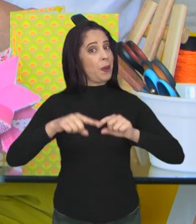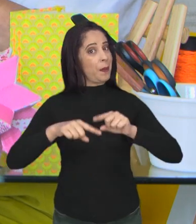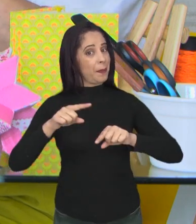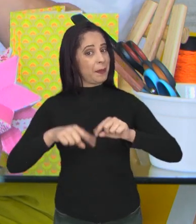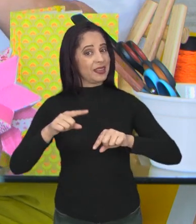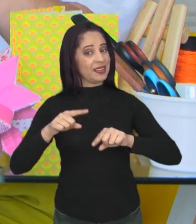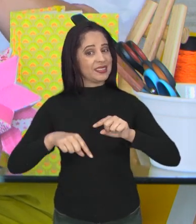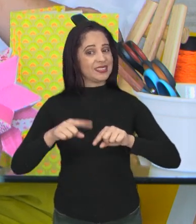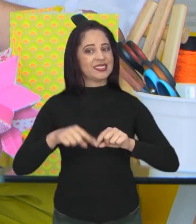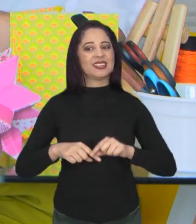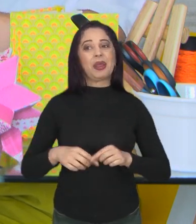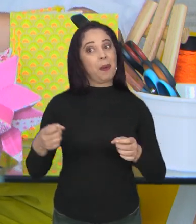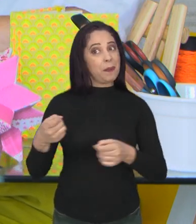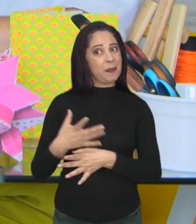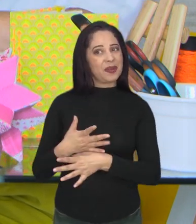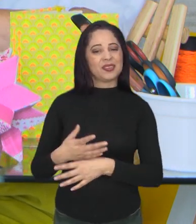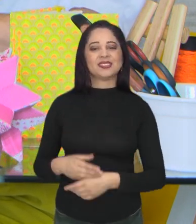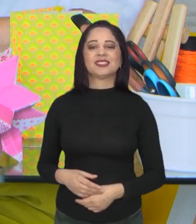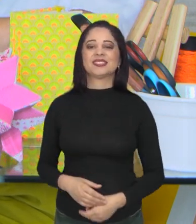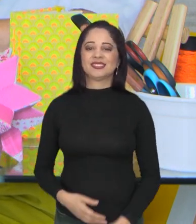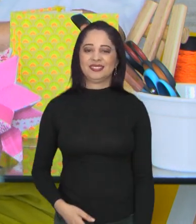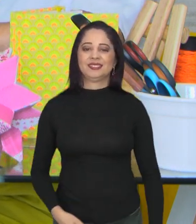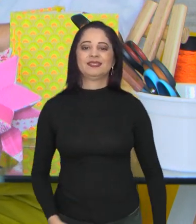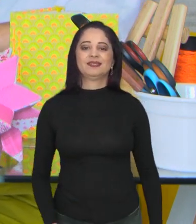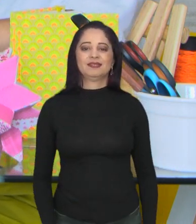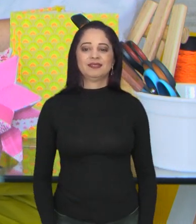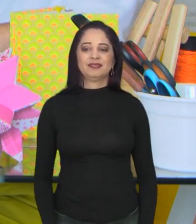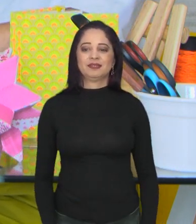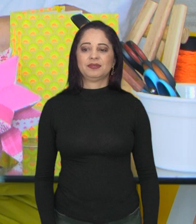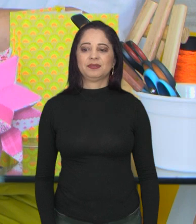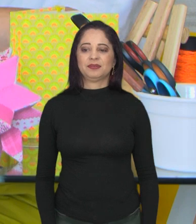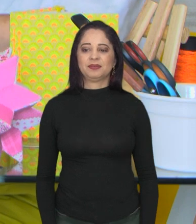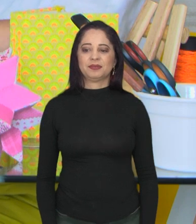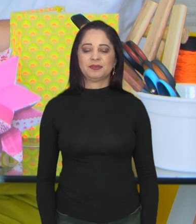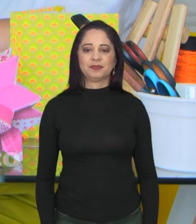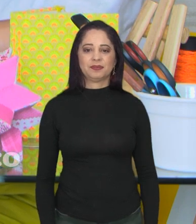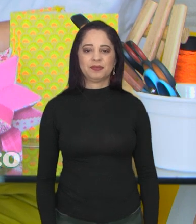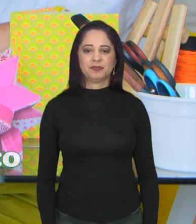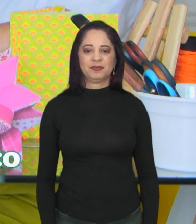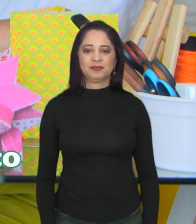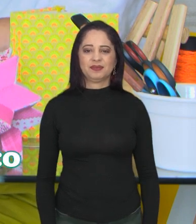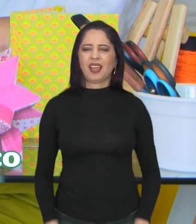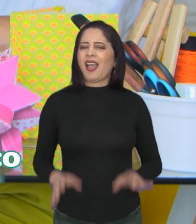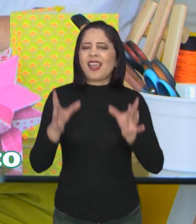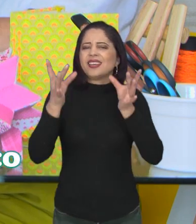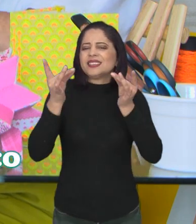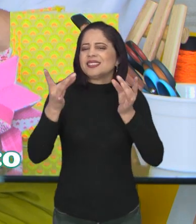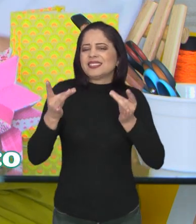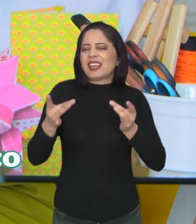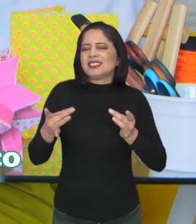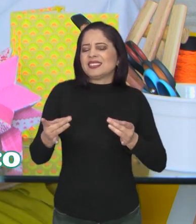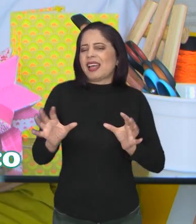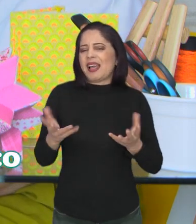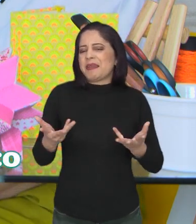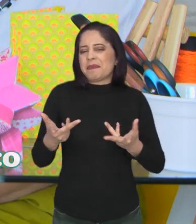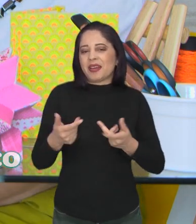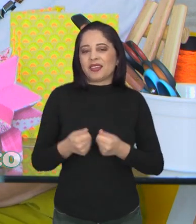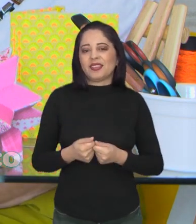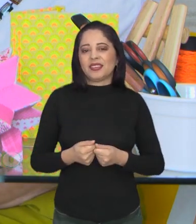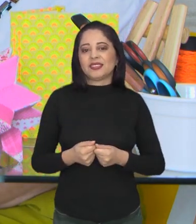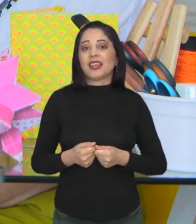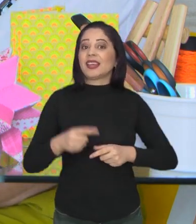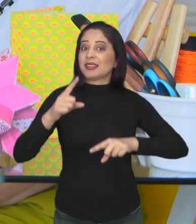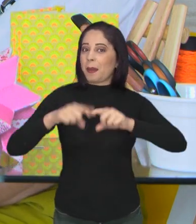e mais um produto daí está pronto É isso aí gente ela é muito detalhista e